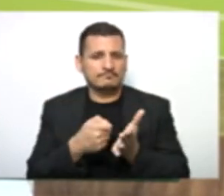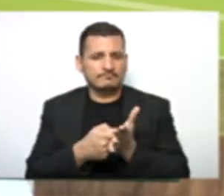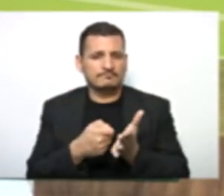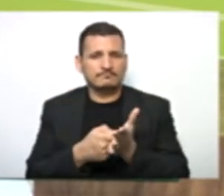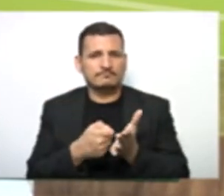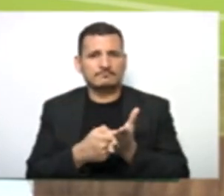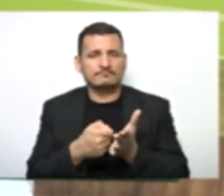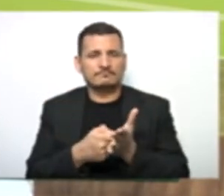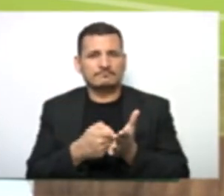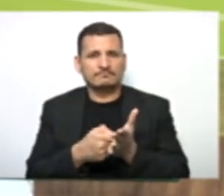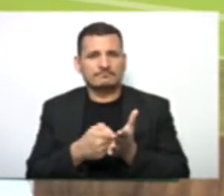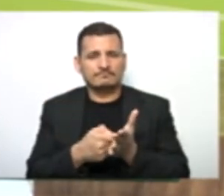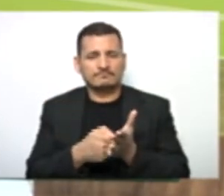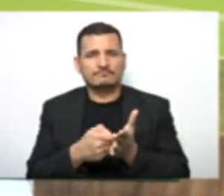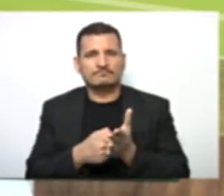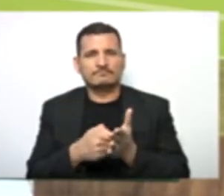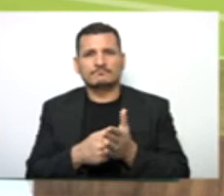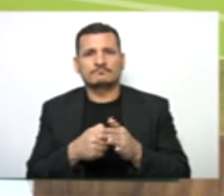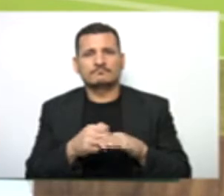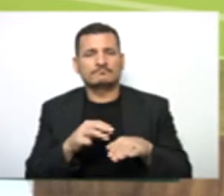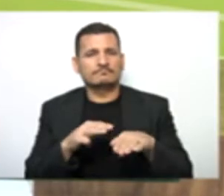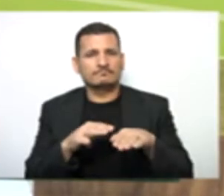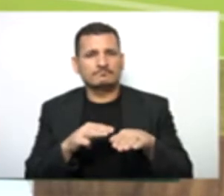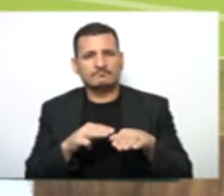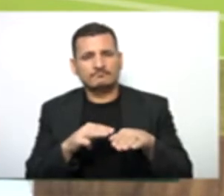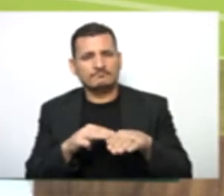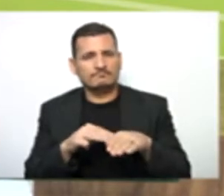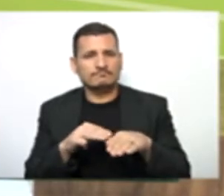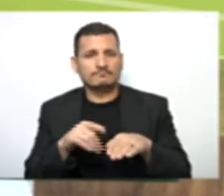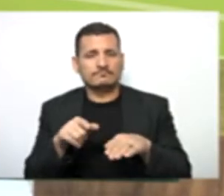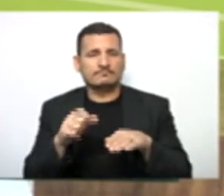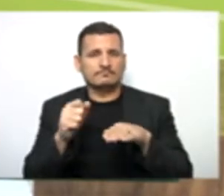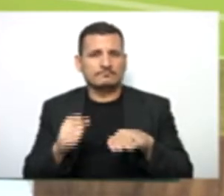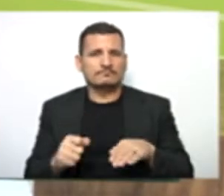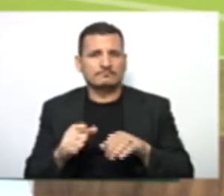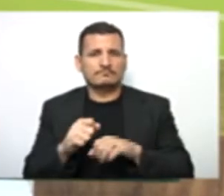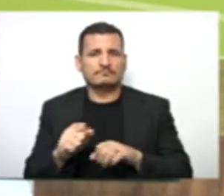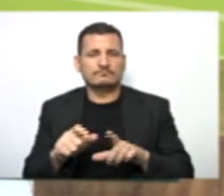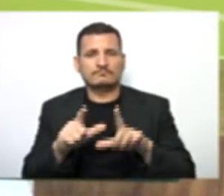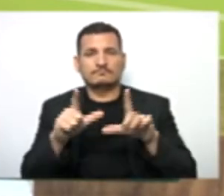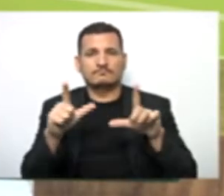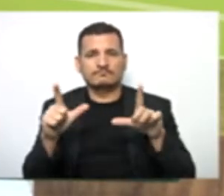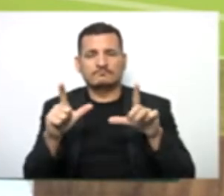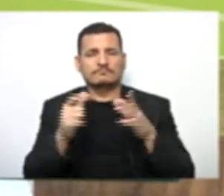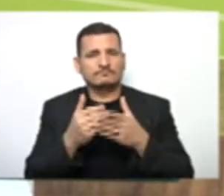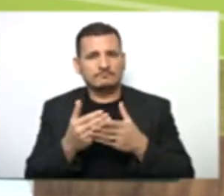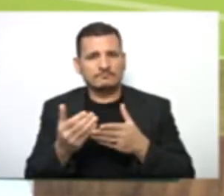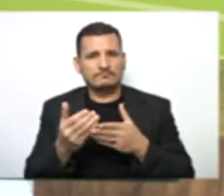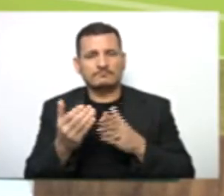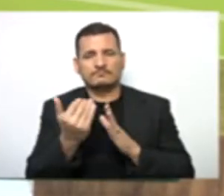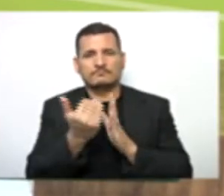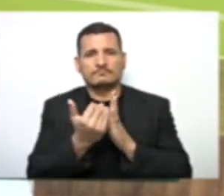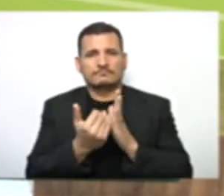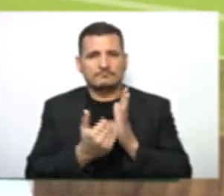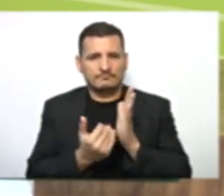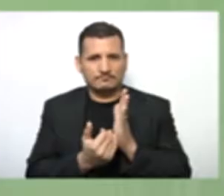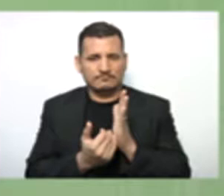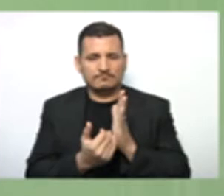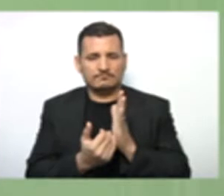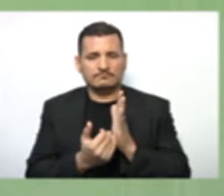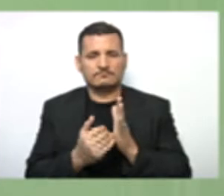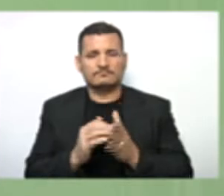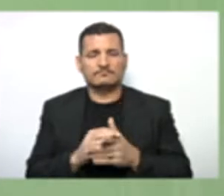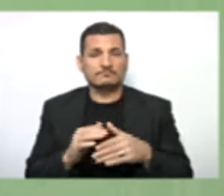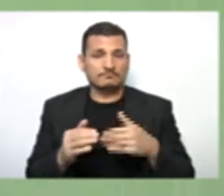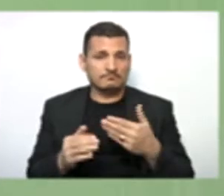muito desse hardware para que ele possa realmente executar, abrir e dar início a esse programa. Isso. E essa questão que